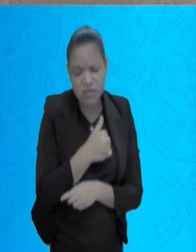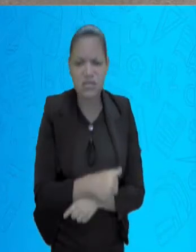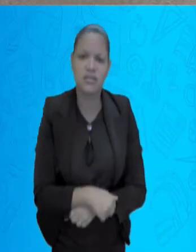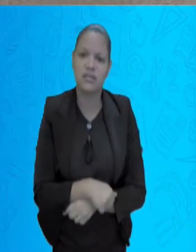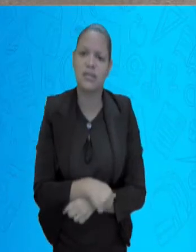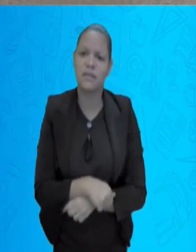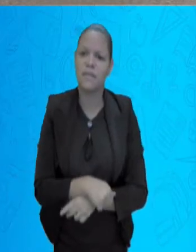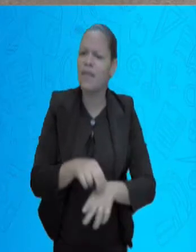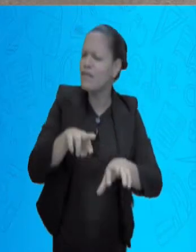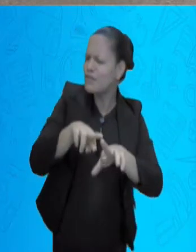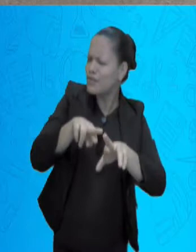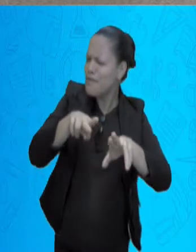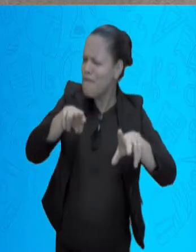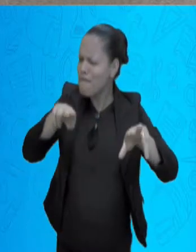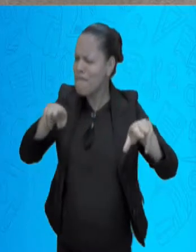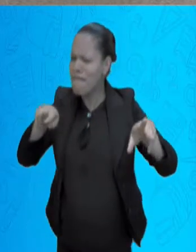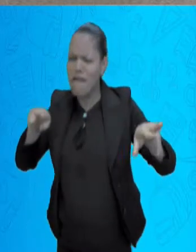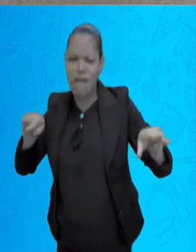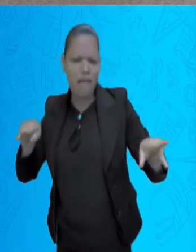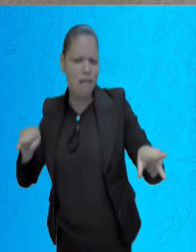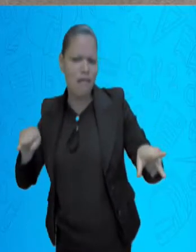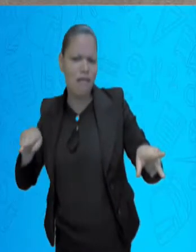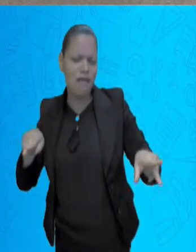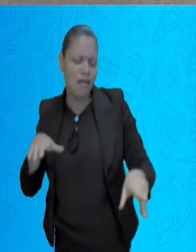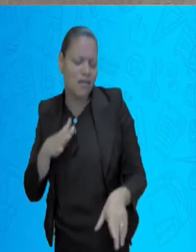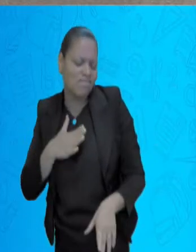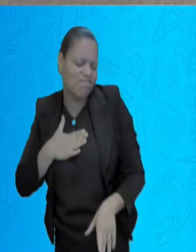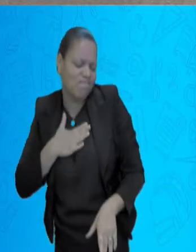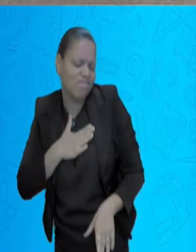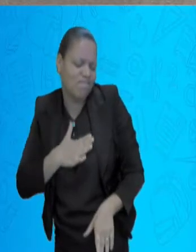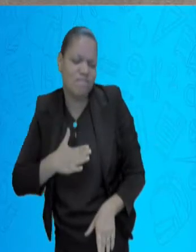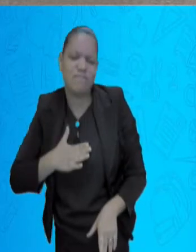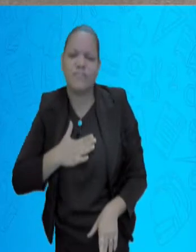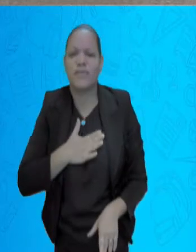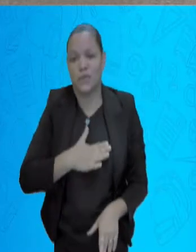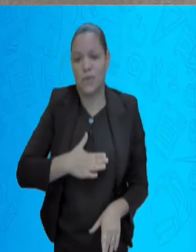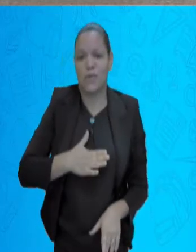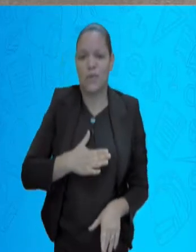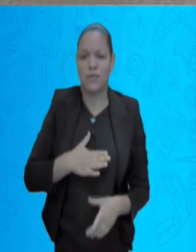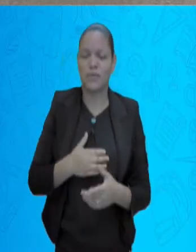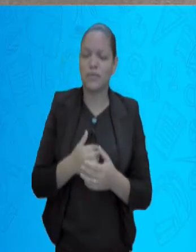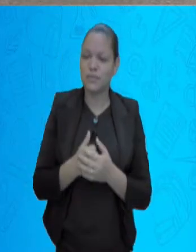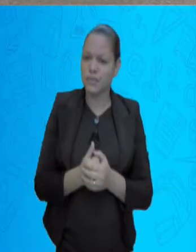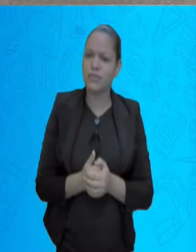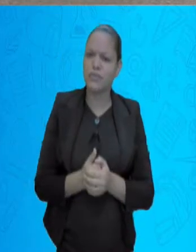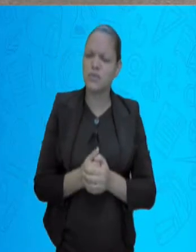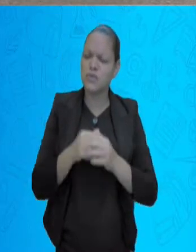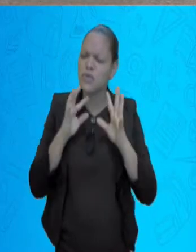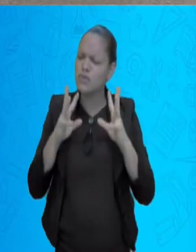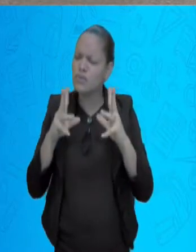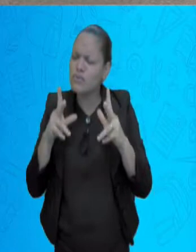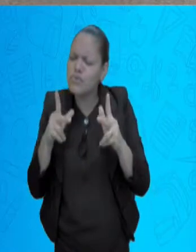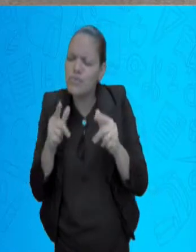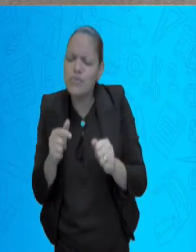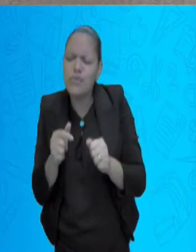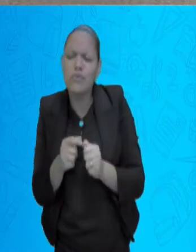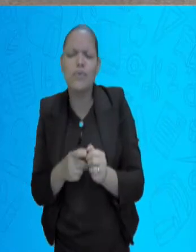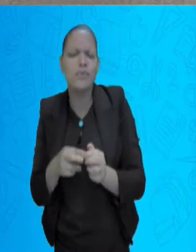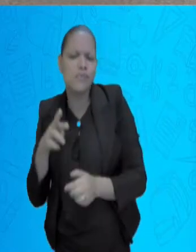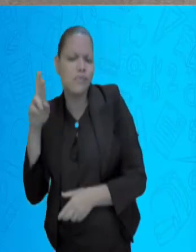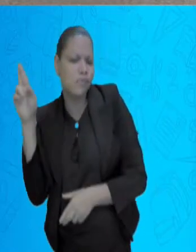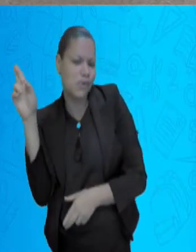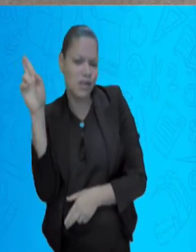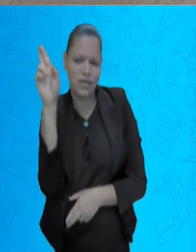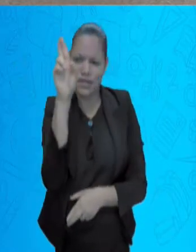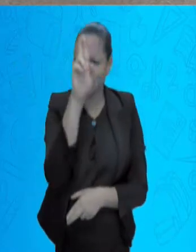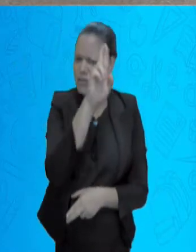dentro das religiões, né? Praticamente todas as religiões têm